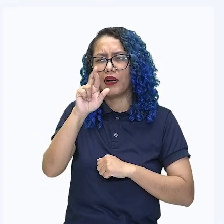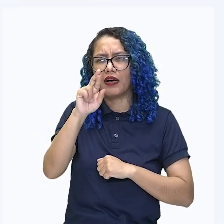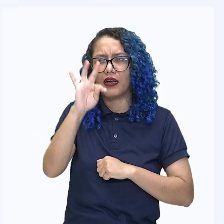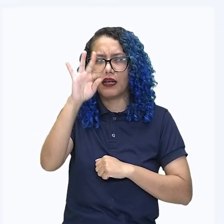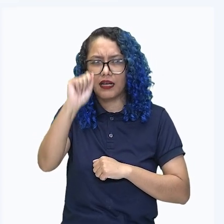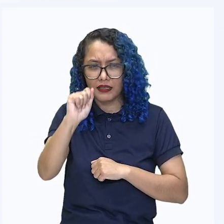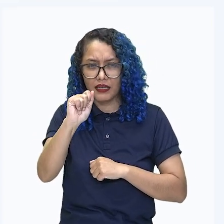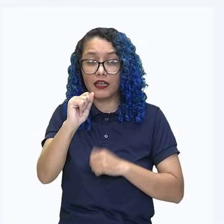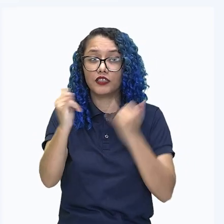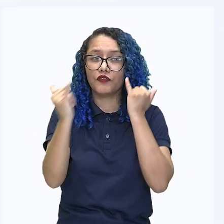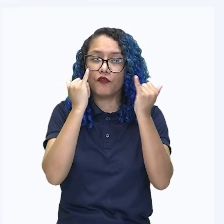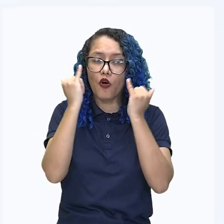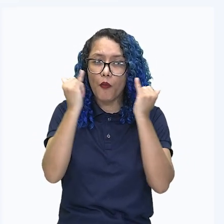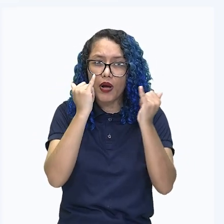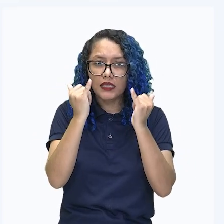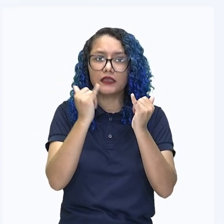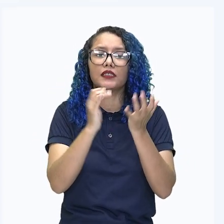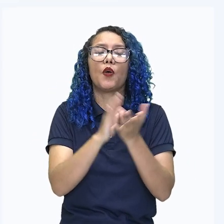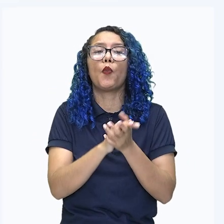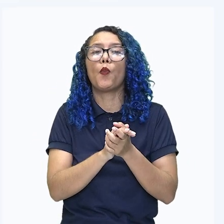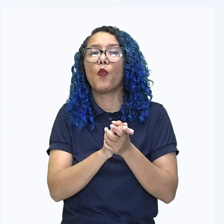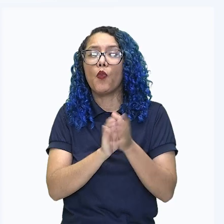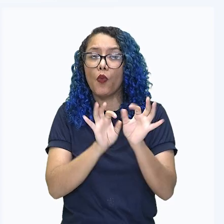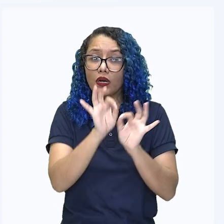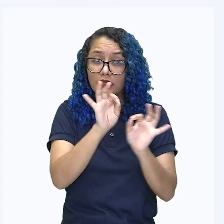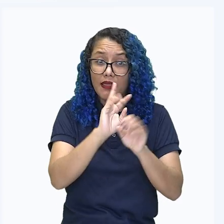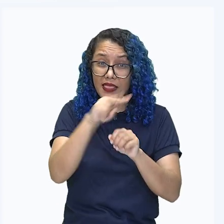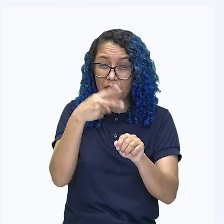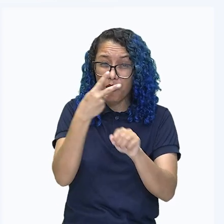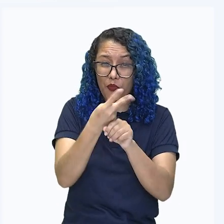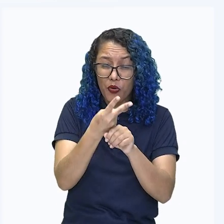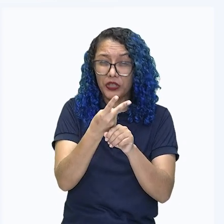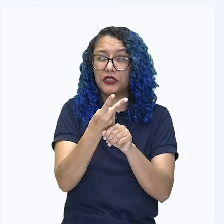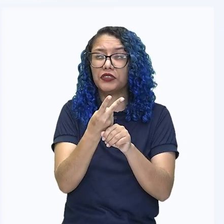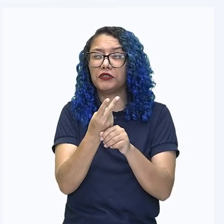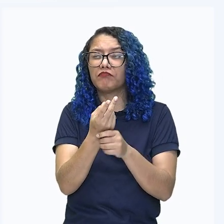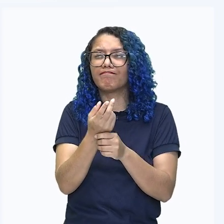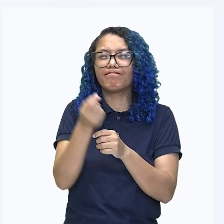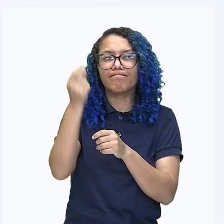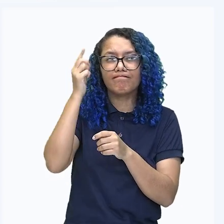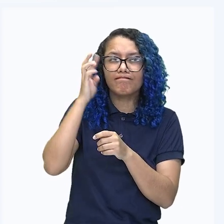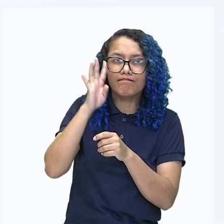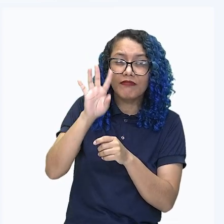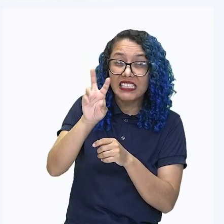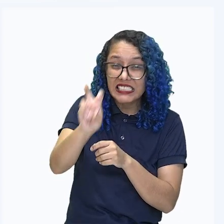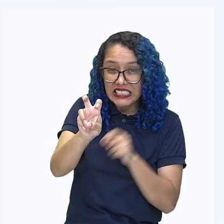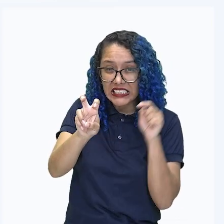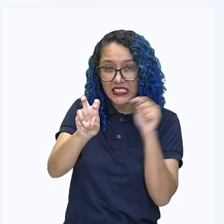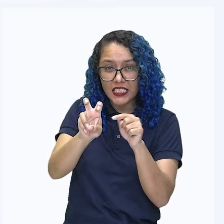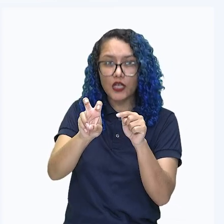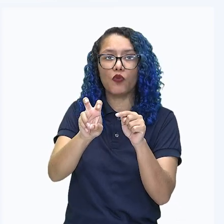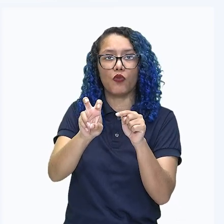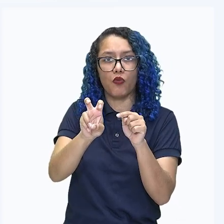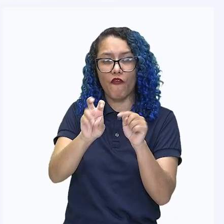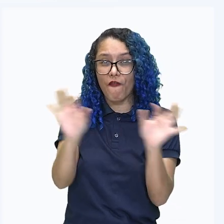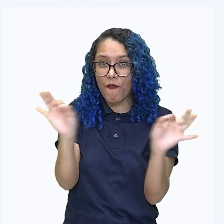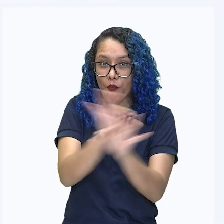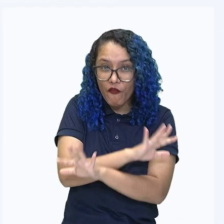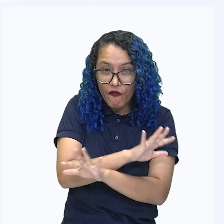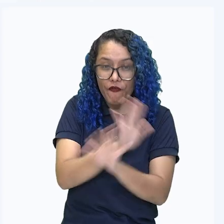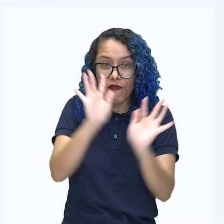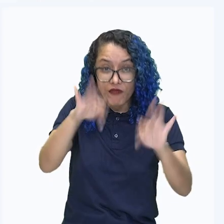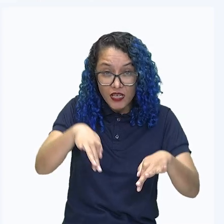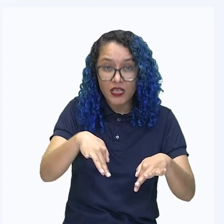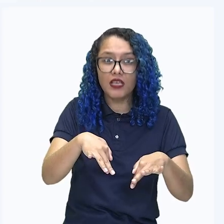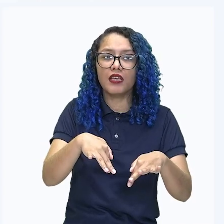conjunto dessas informações depois do 5º dia útil do término do componente. Ou seja, todas essas informações, assim